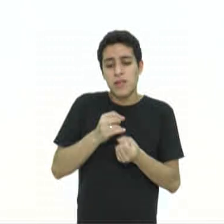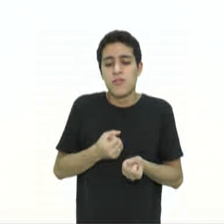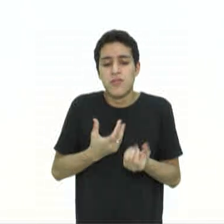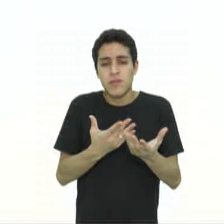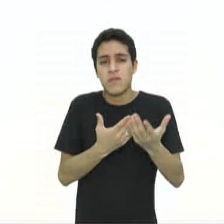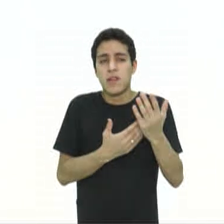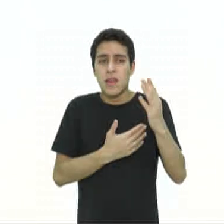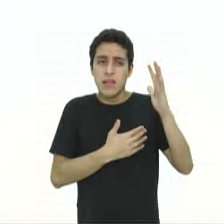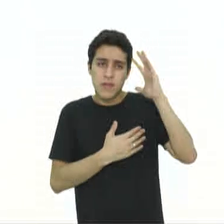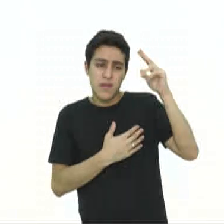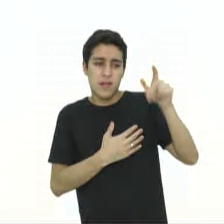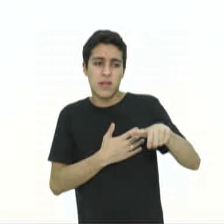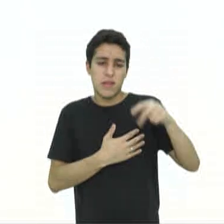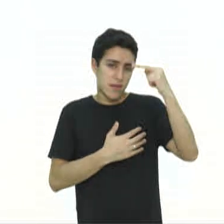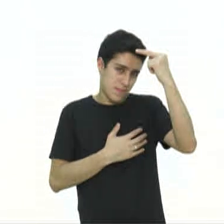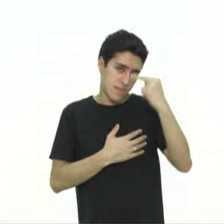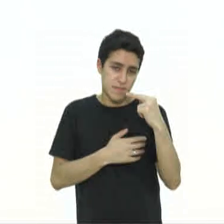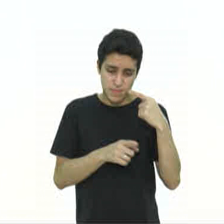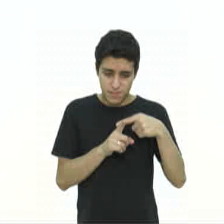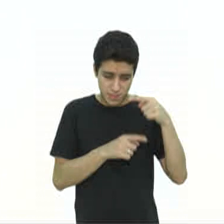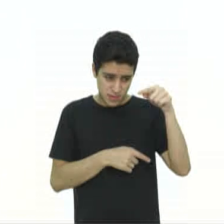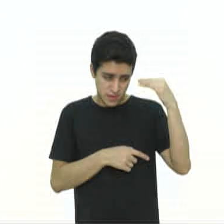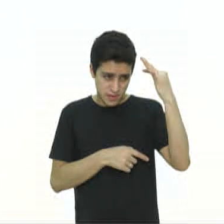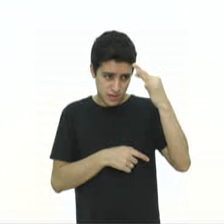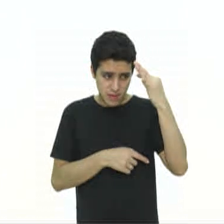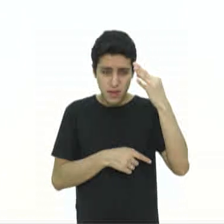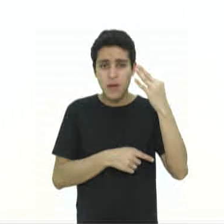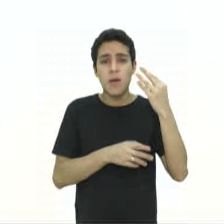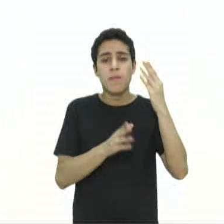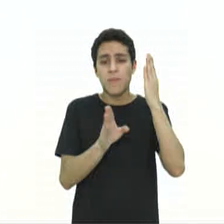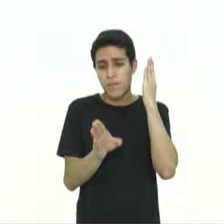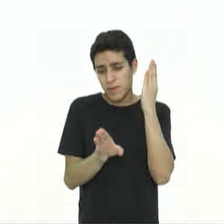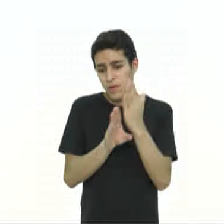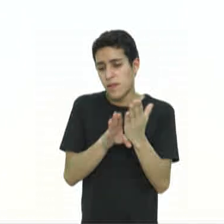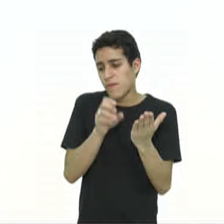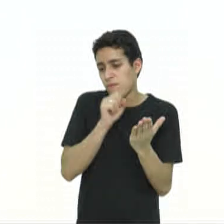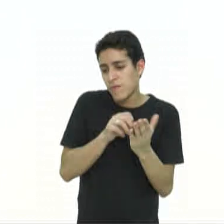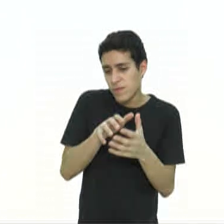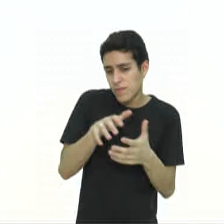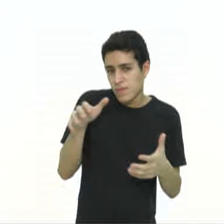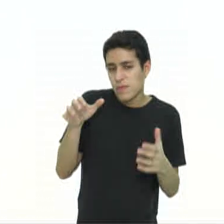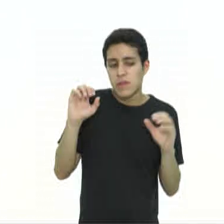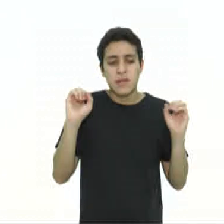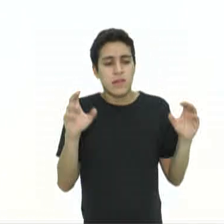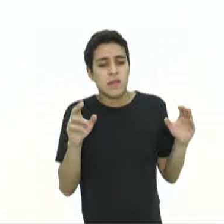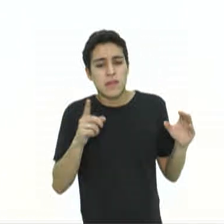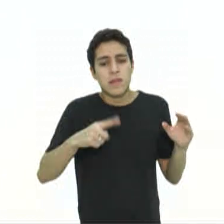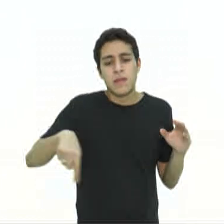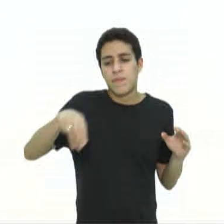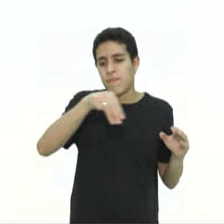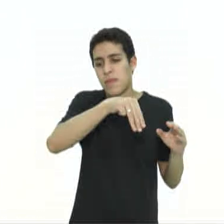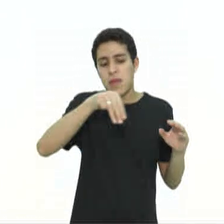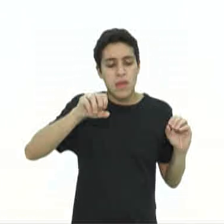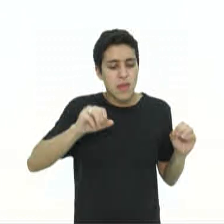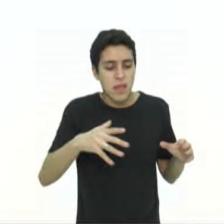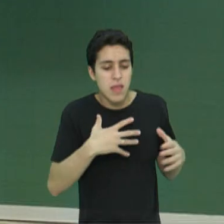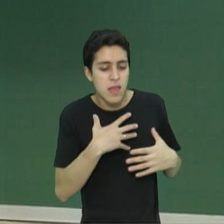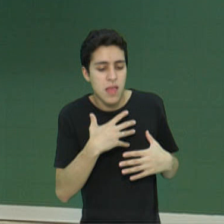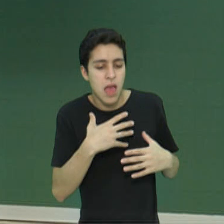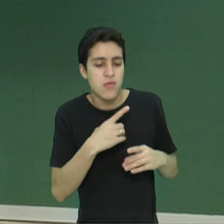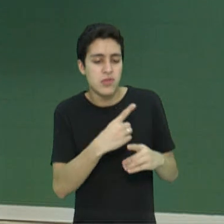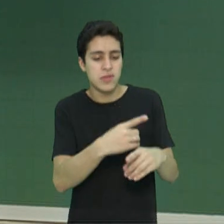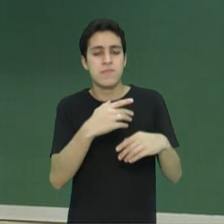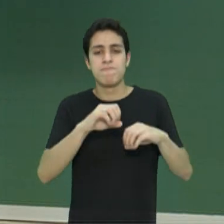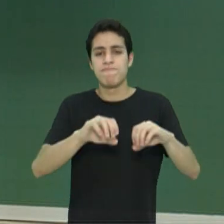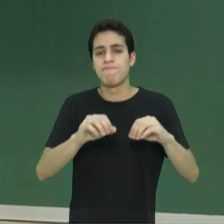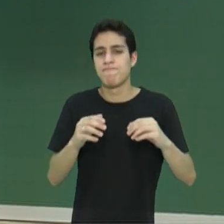platônicas, sendo a filosofia uma sabedoria alcançada na velhice e ensinada pelos mestres aos discípulos.